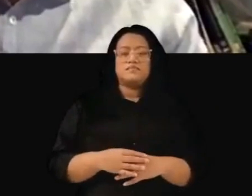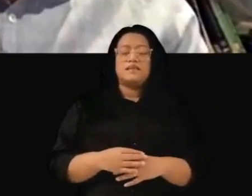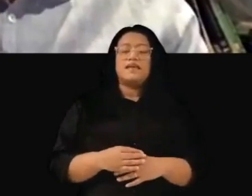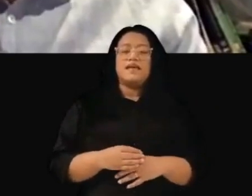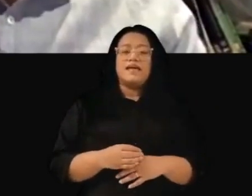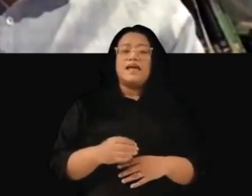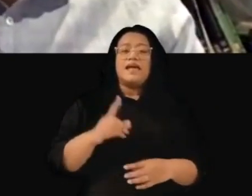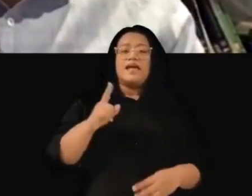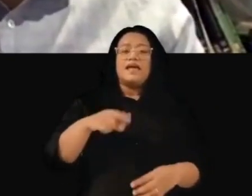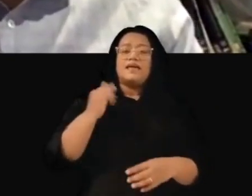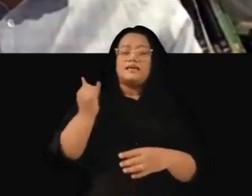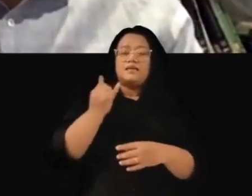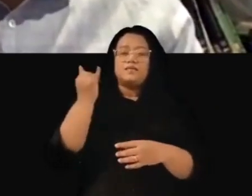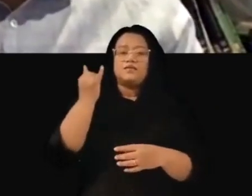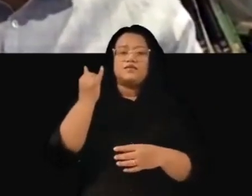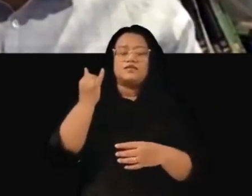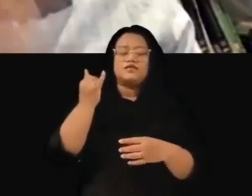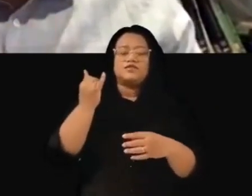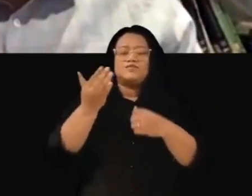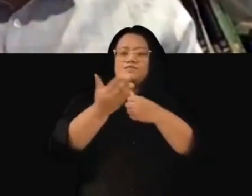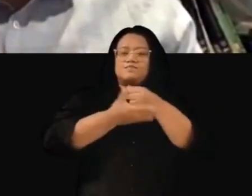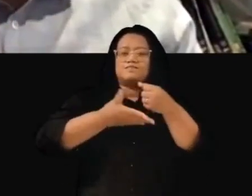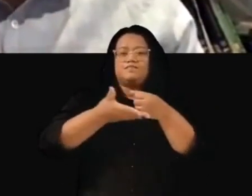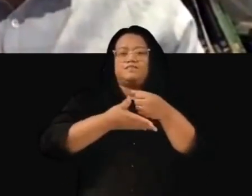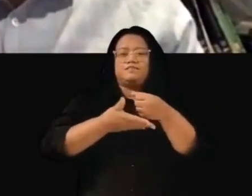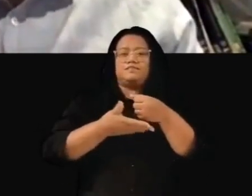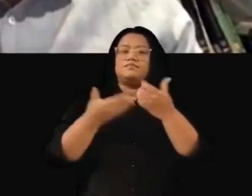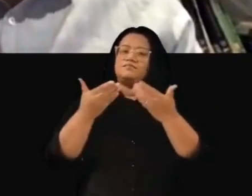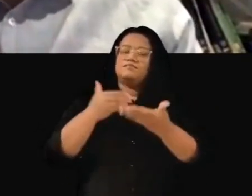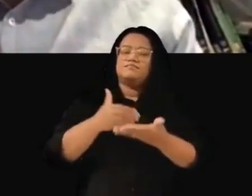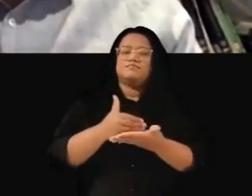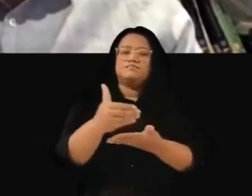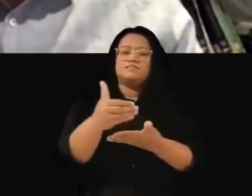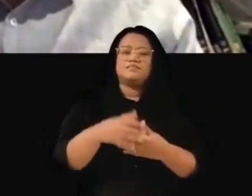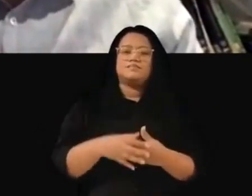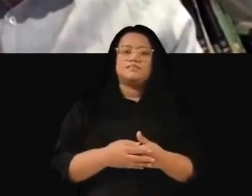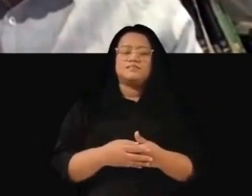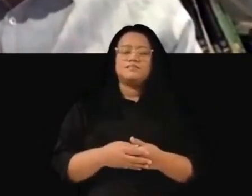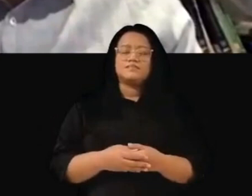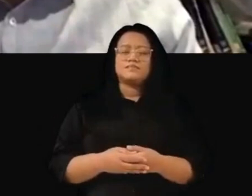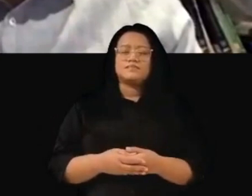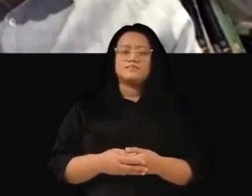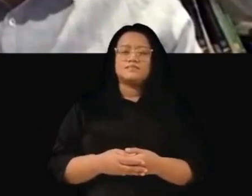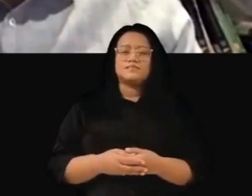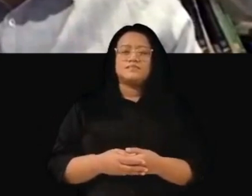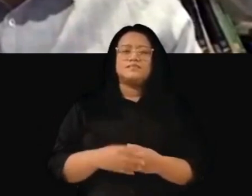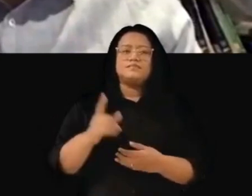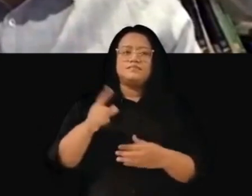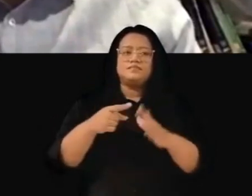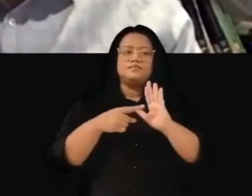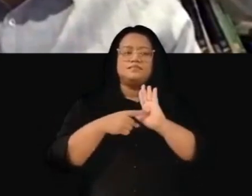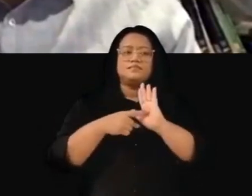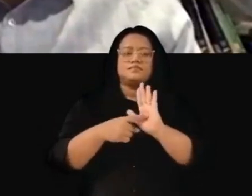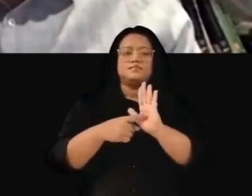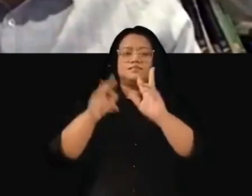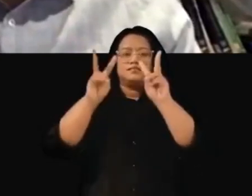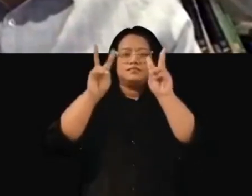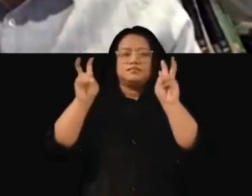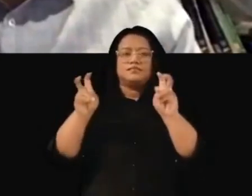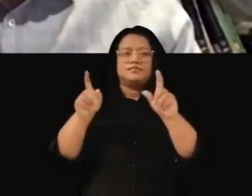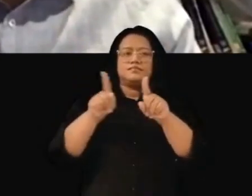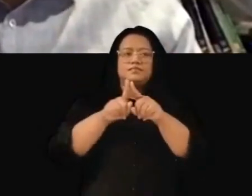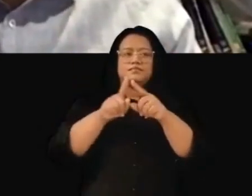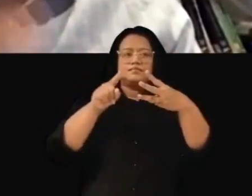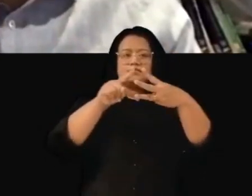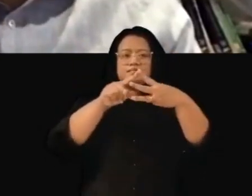fundamental. Então, é isso que eu gostaria de começar a iniciar, né? Aí, apontar a sociodiversidade e talvez o item 3 e